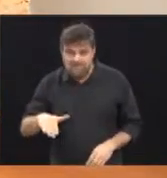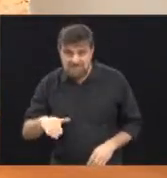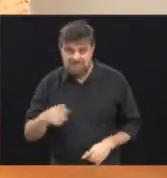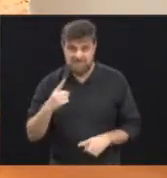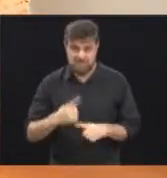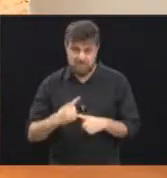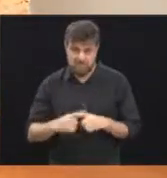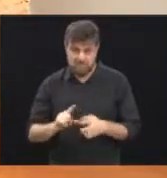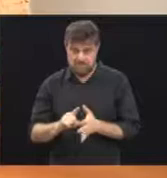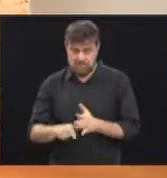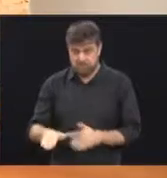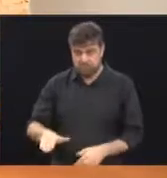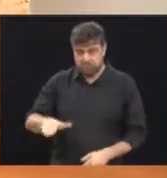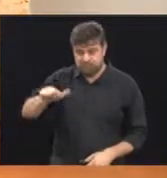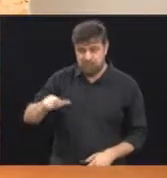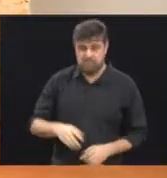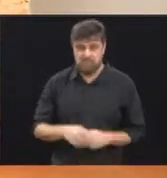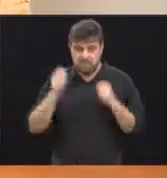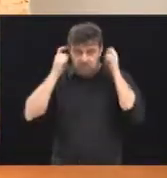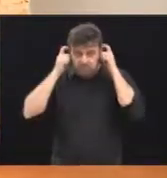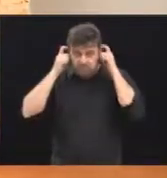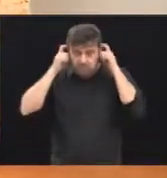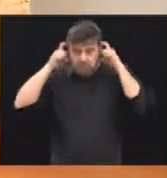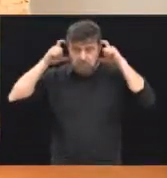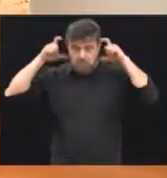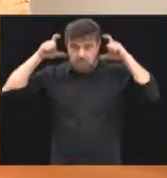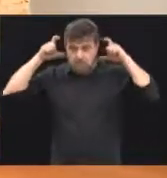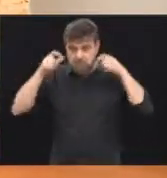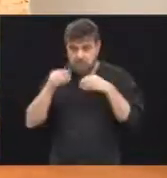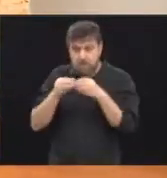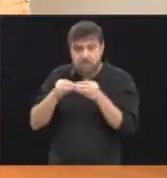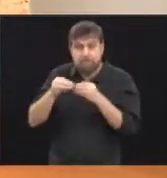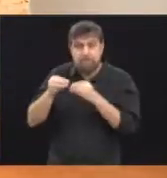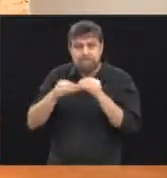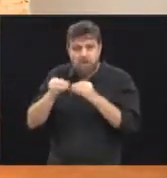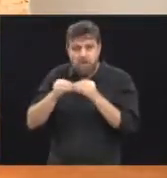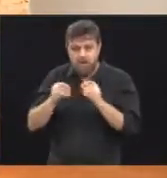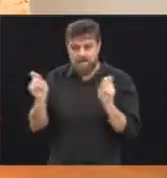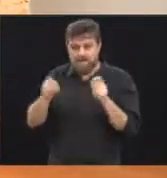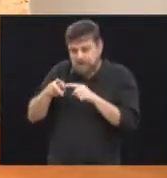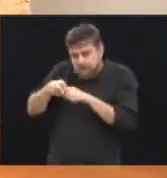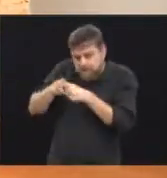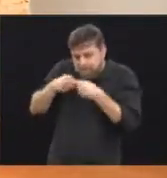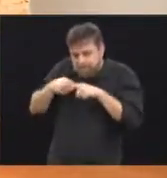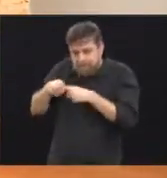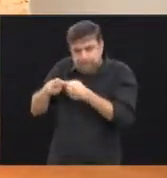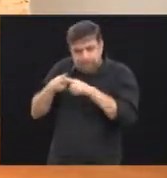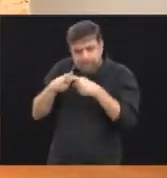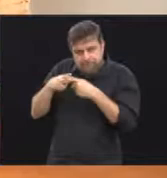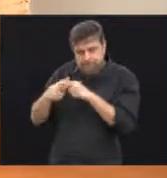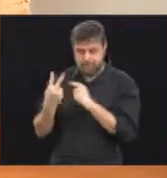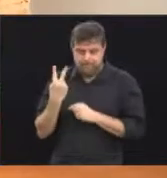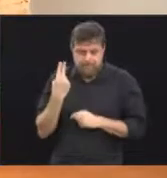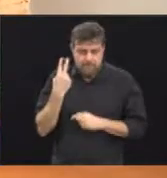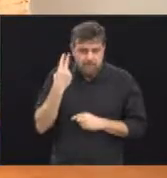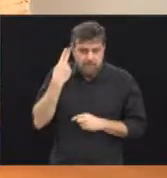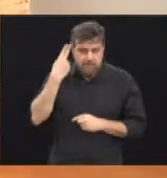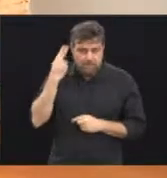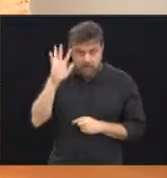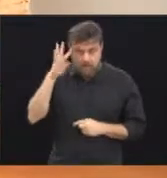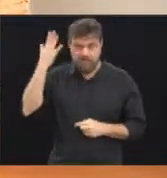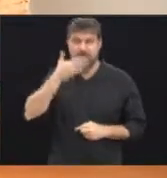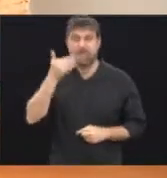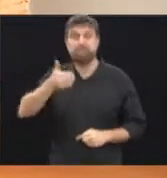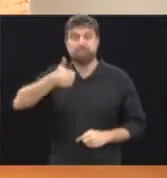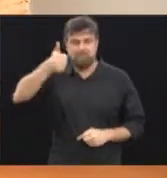quê? A cartilagem ainda tá um pouco mais molinha, mais tranquila de ter um resultado melhor.